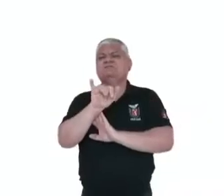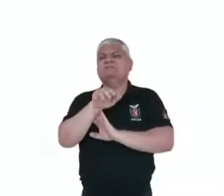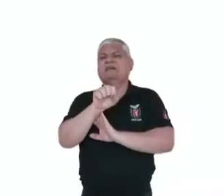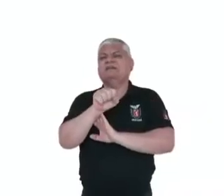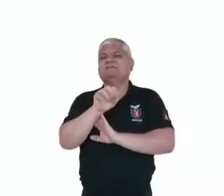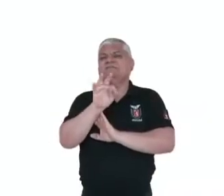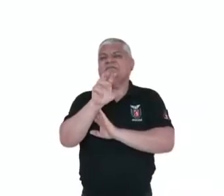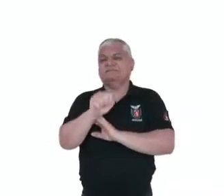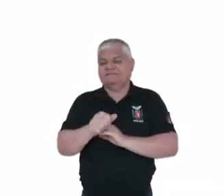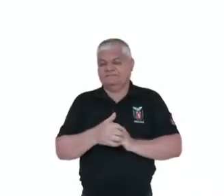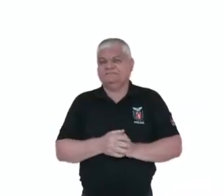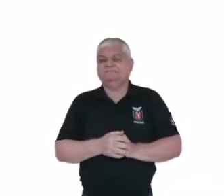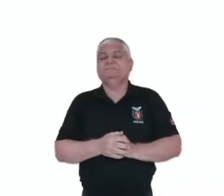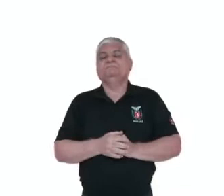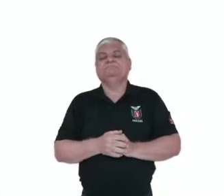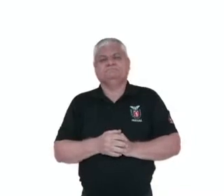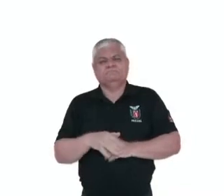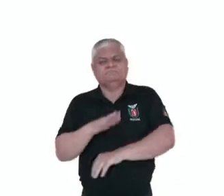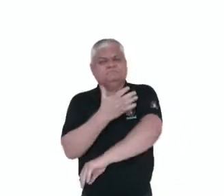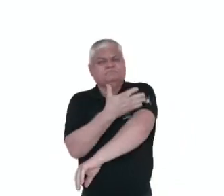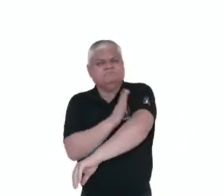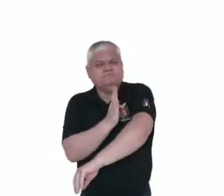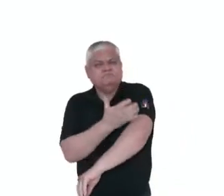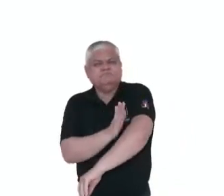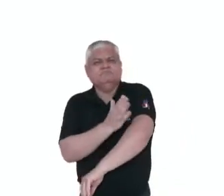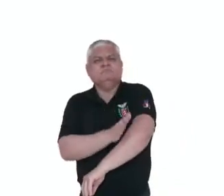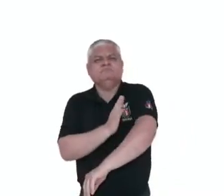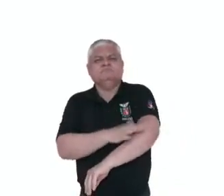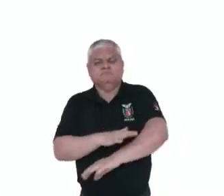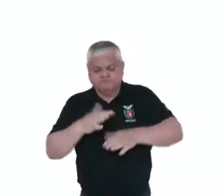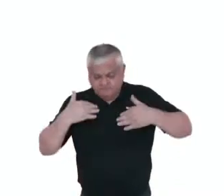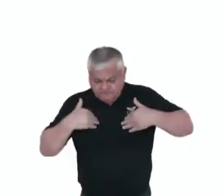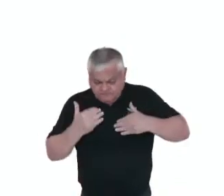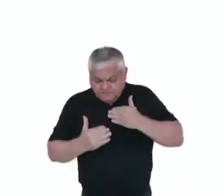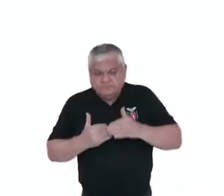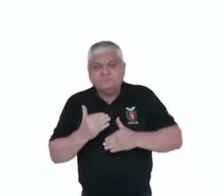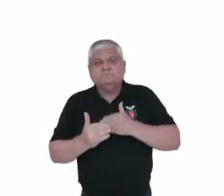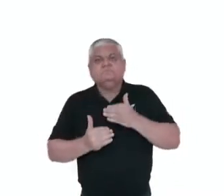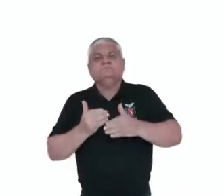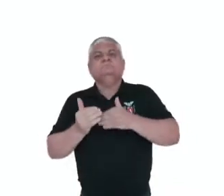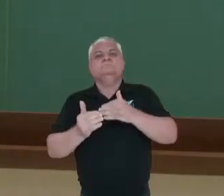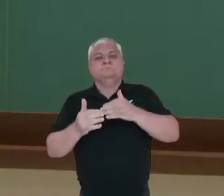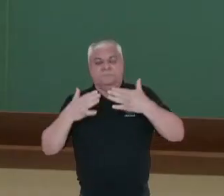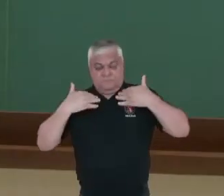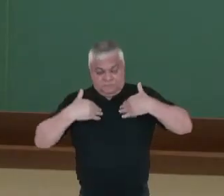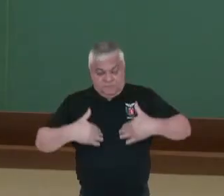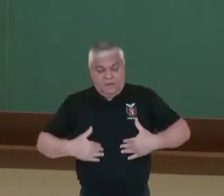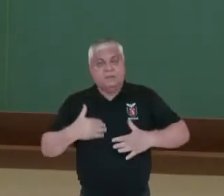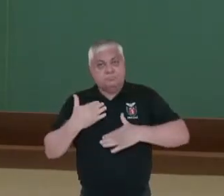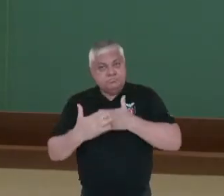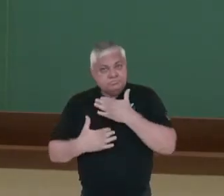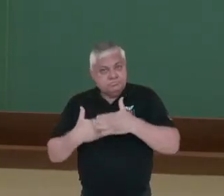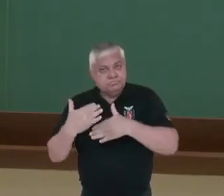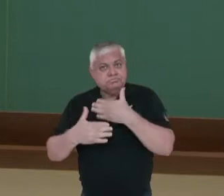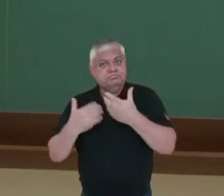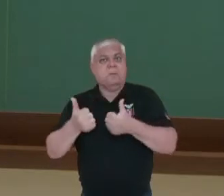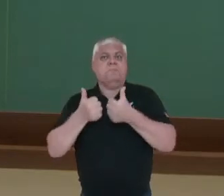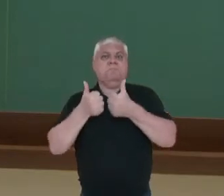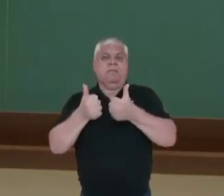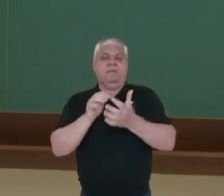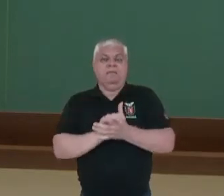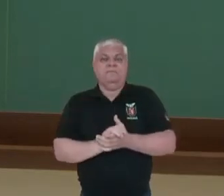o exercício orientado que Visa a melhoria do desempenho desempenho piscina melhorar né